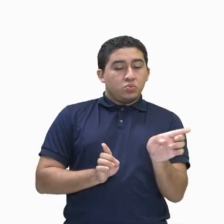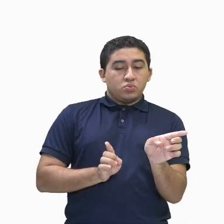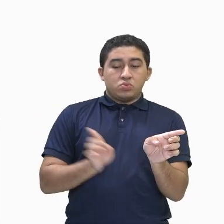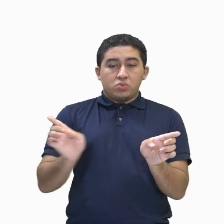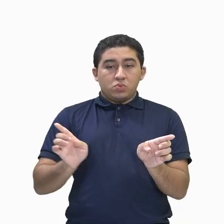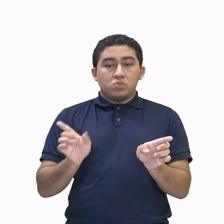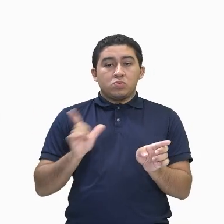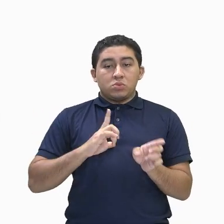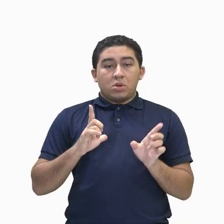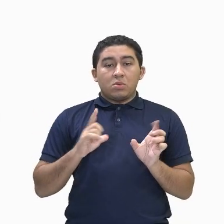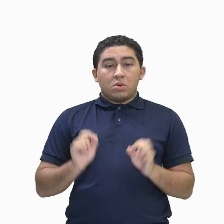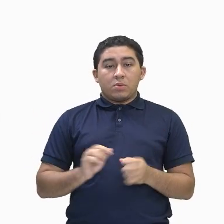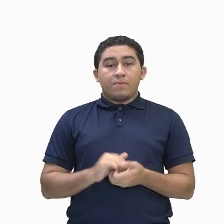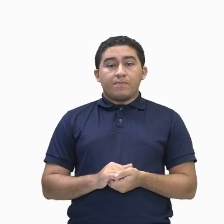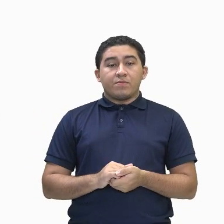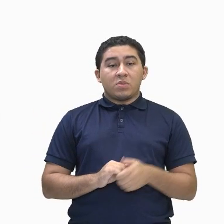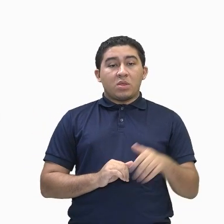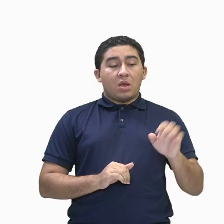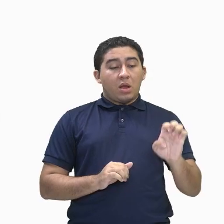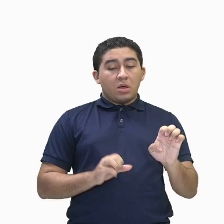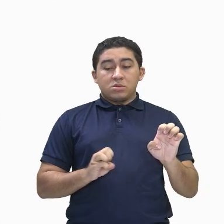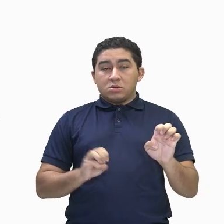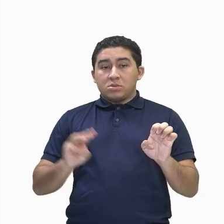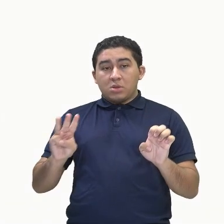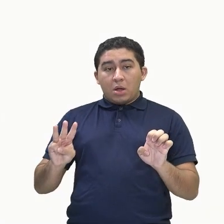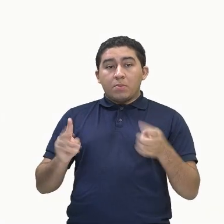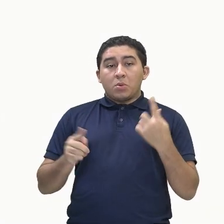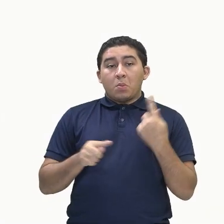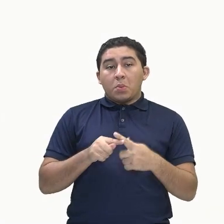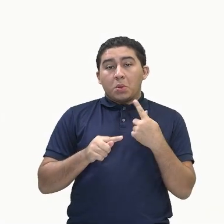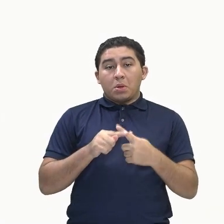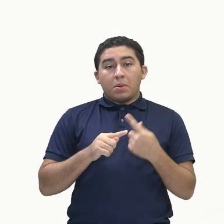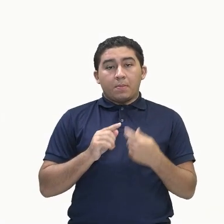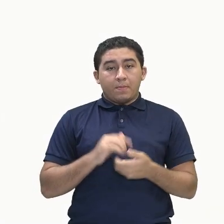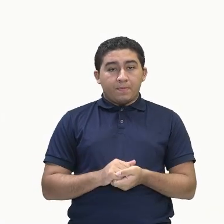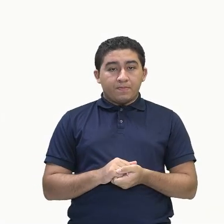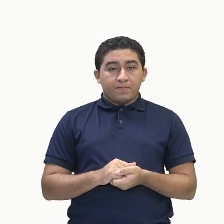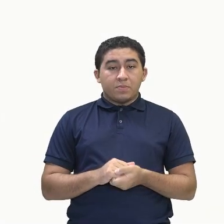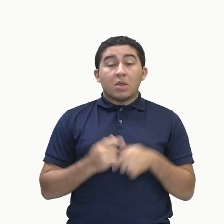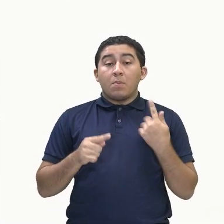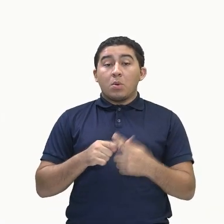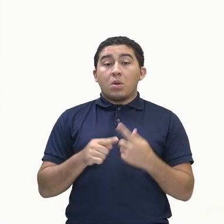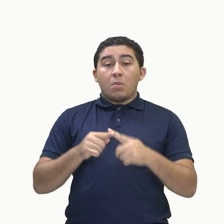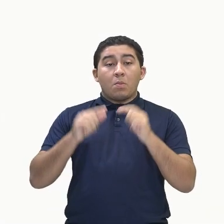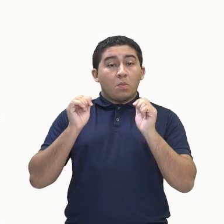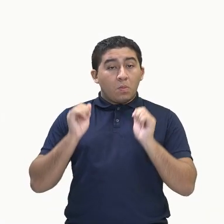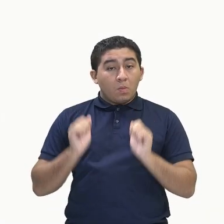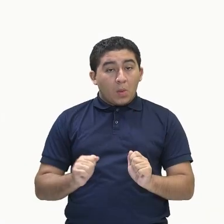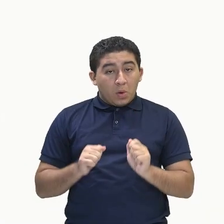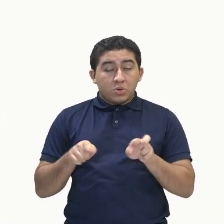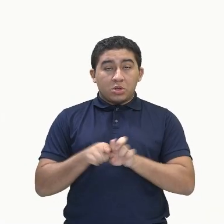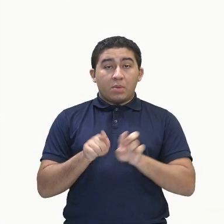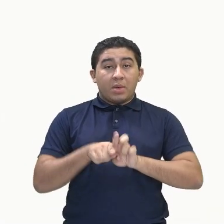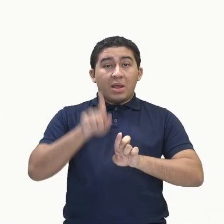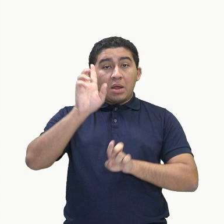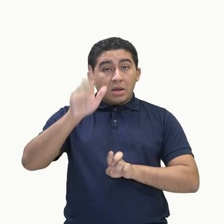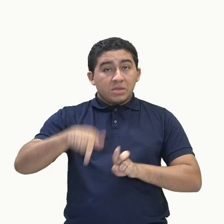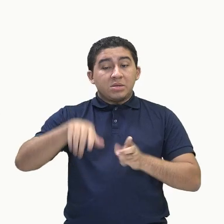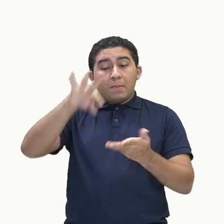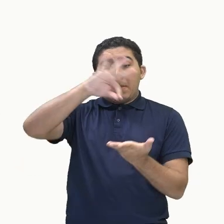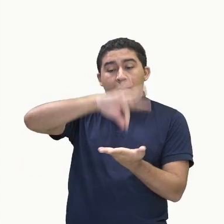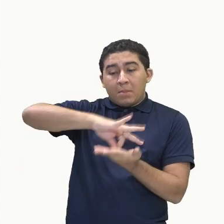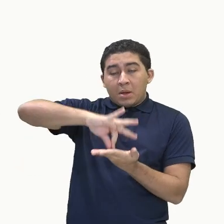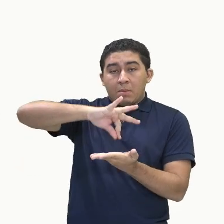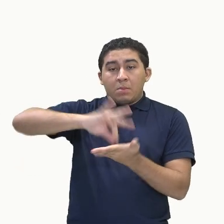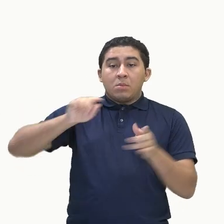esse E e esse W aí para vocês, por quê? Porque isso pode também, esse mapa, geralmente eles vêm